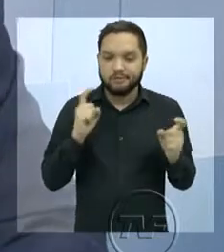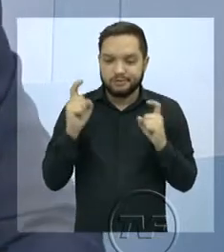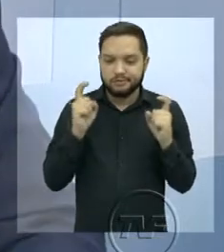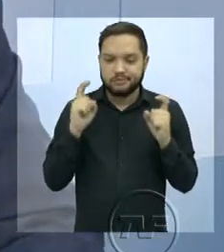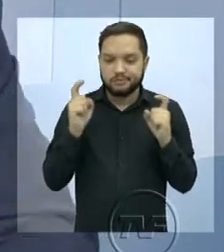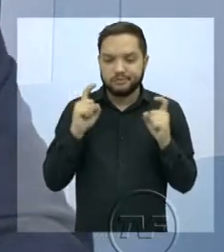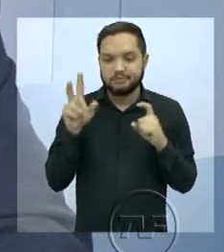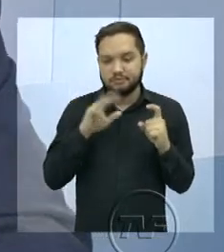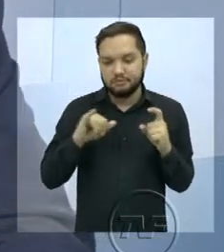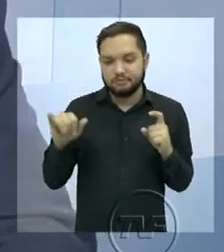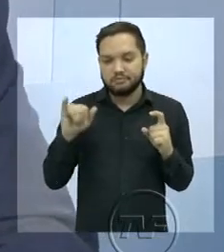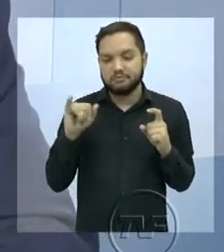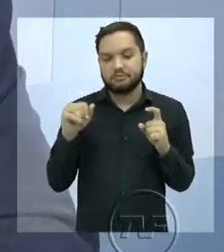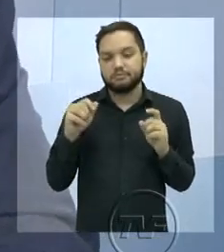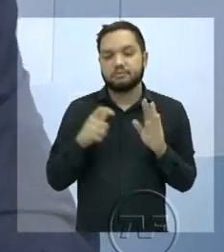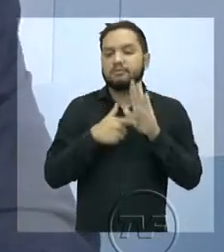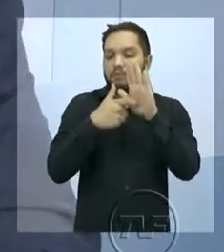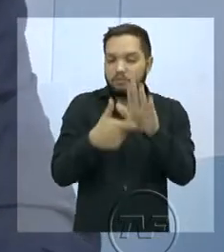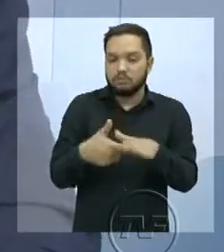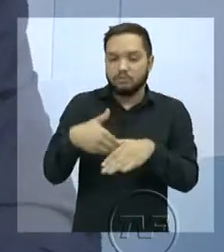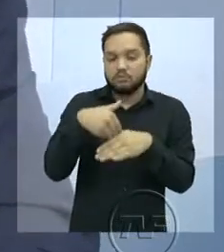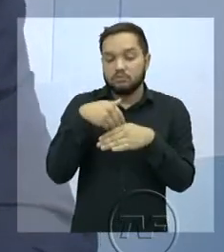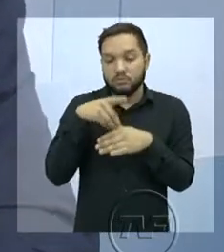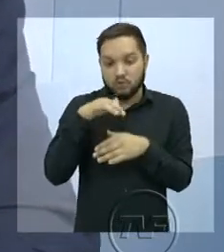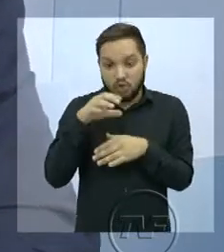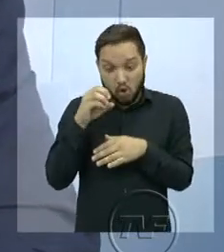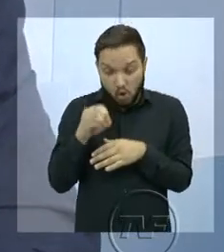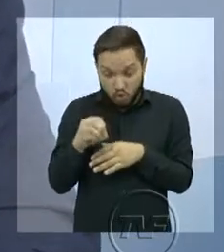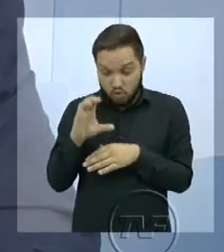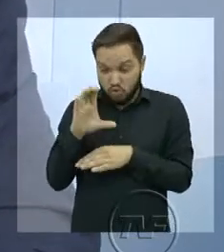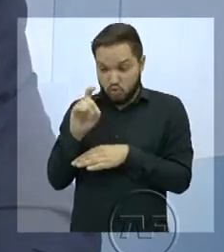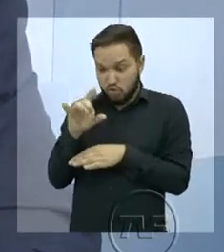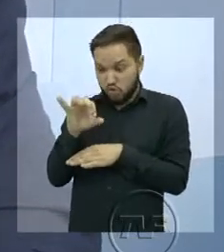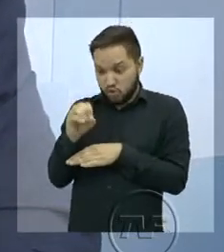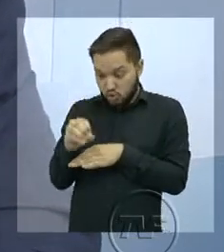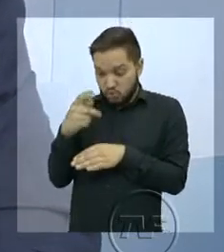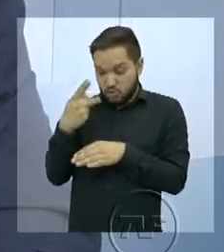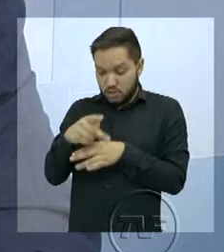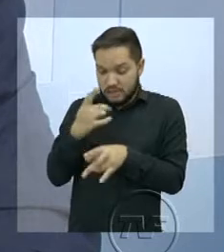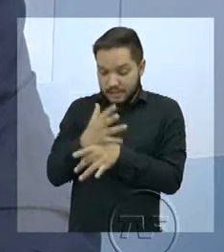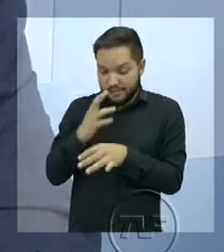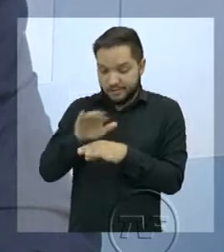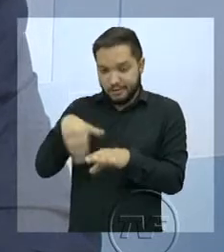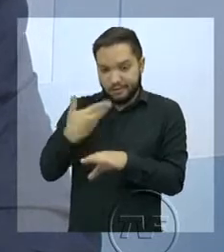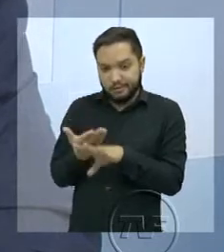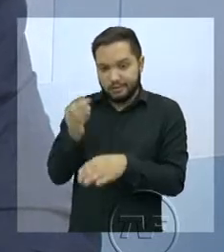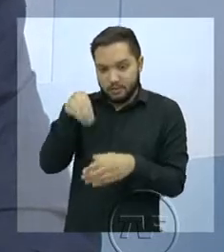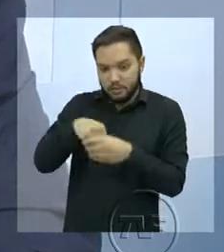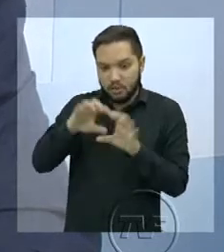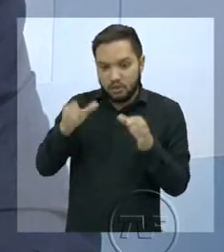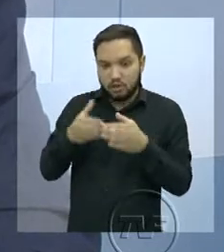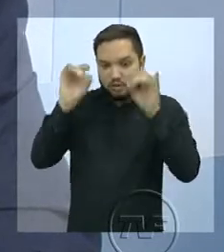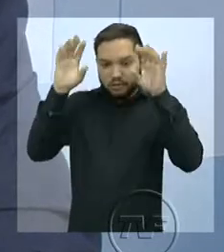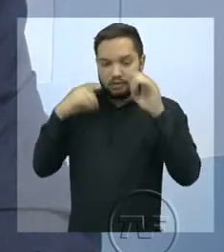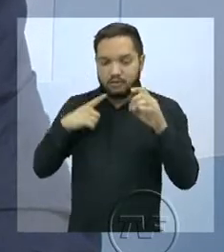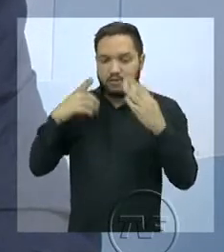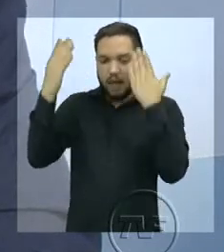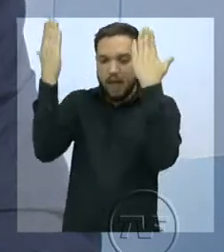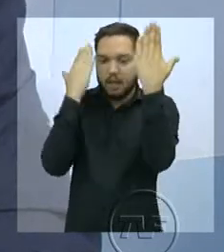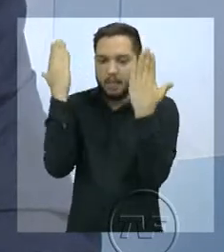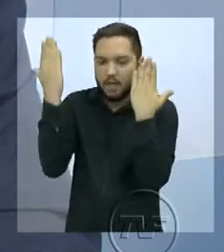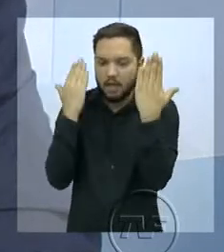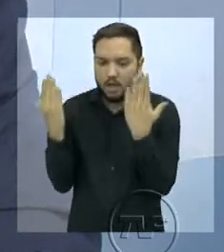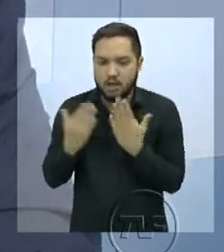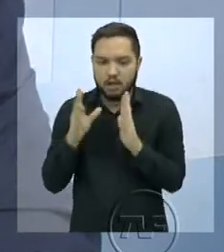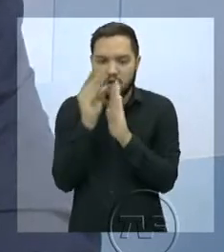que a gente ainda vai levar para o plenário. O código, nesse momento, está ainda na comissão especial analisando todas as